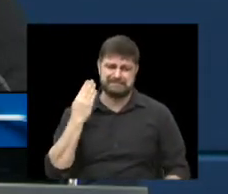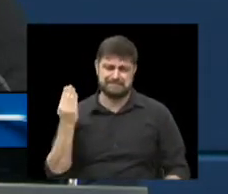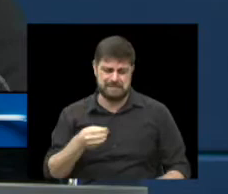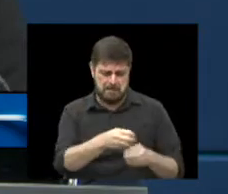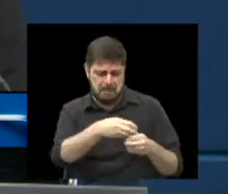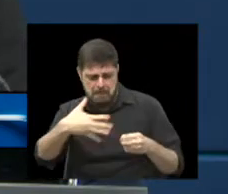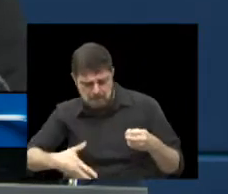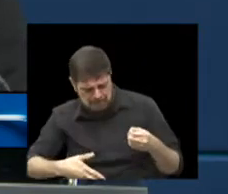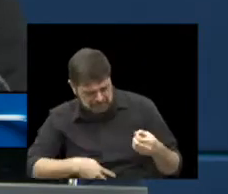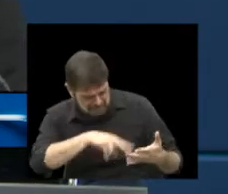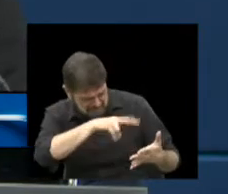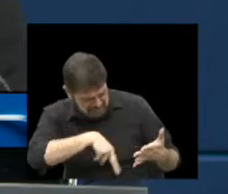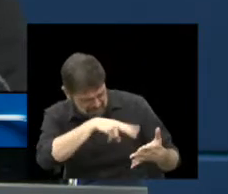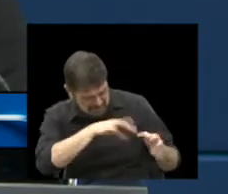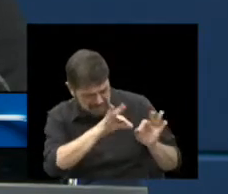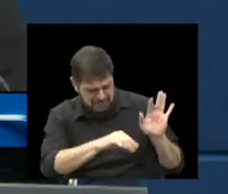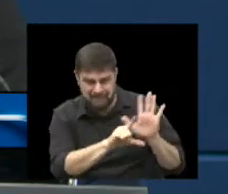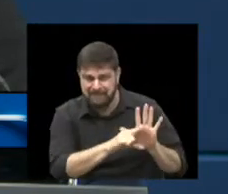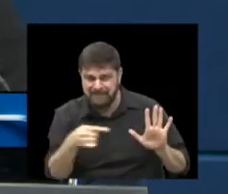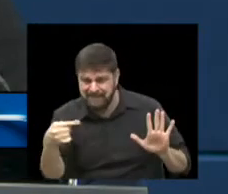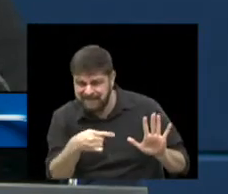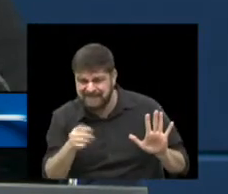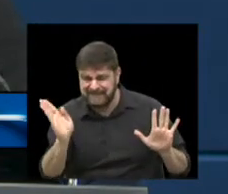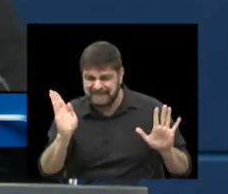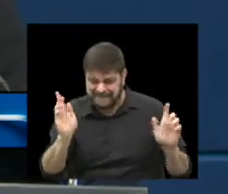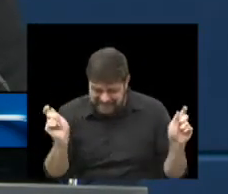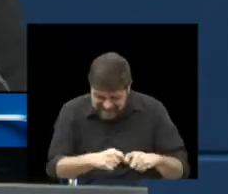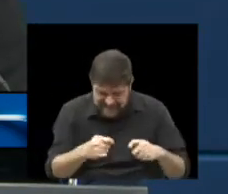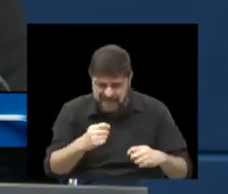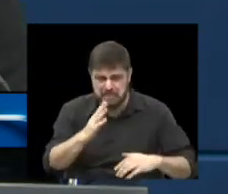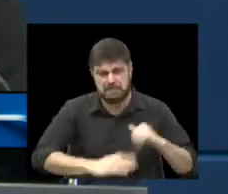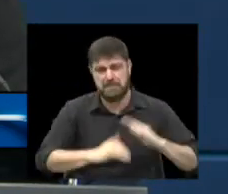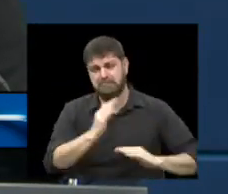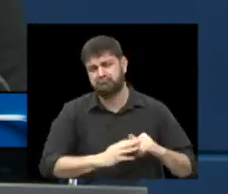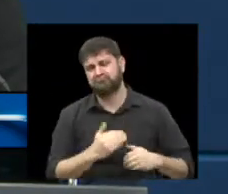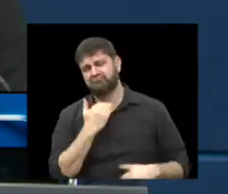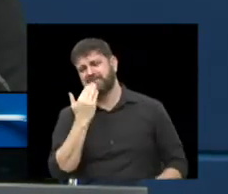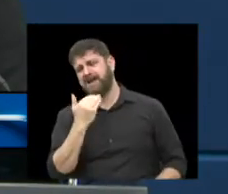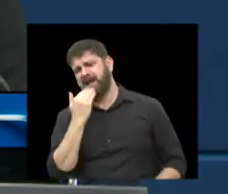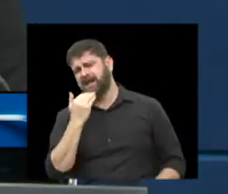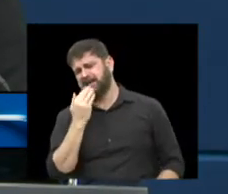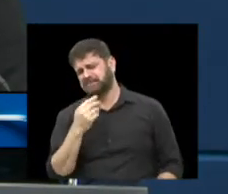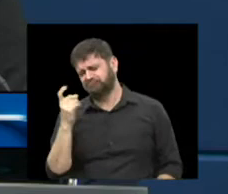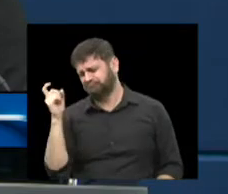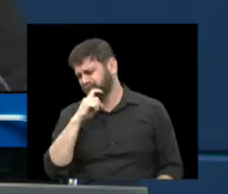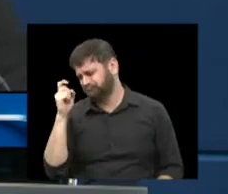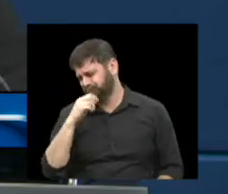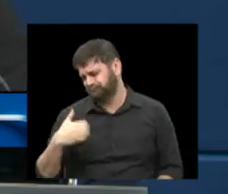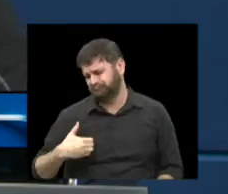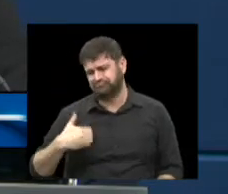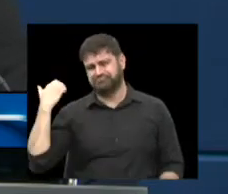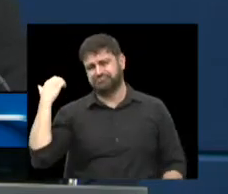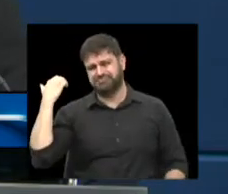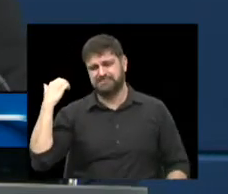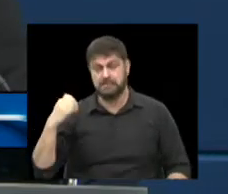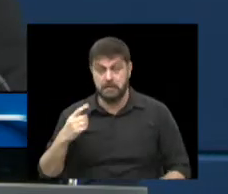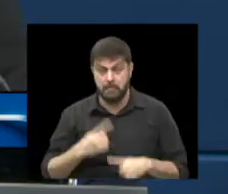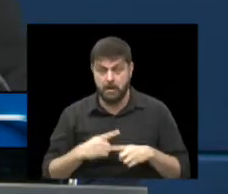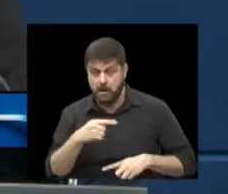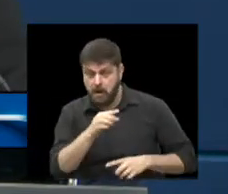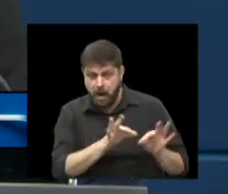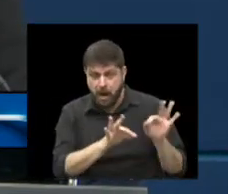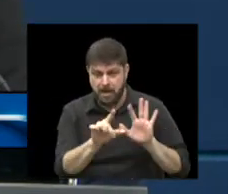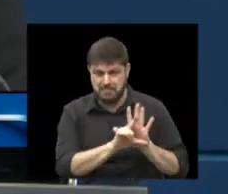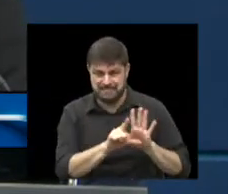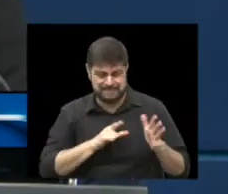conteúdo, com essa natureza, ser praticado na cidade de Campinas. Porque é um projeto que tem uma série